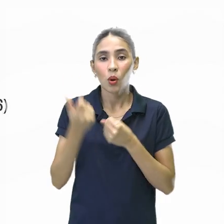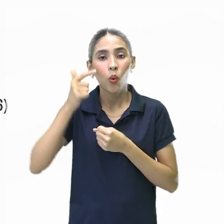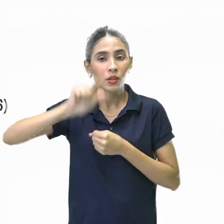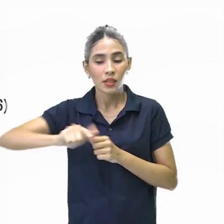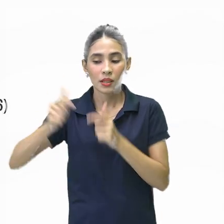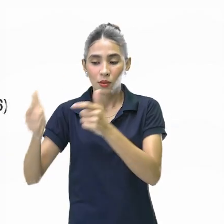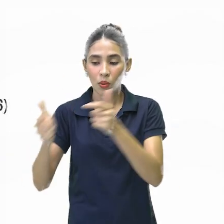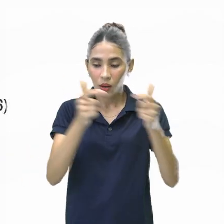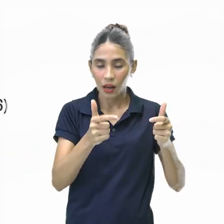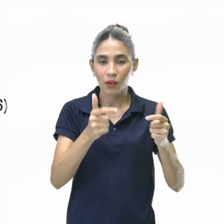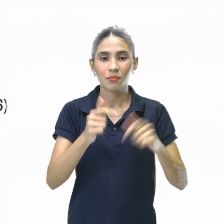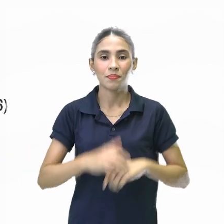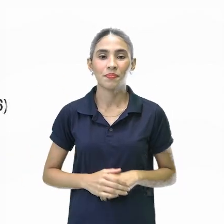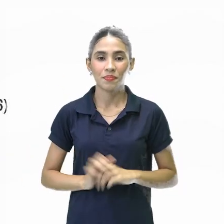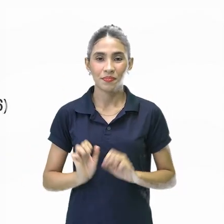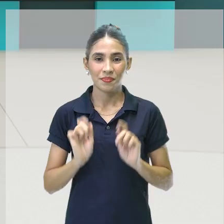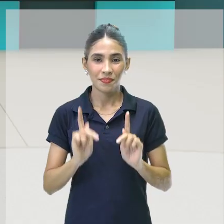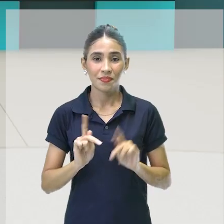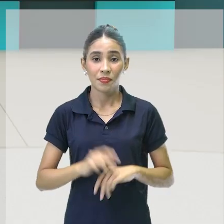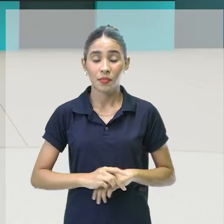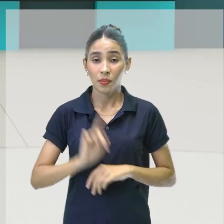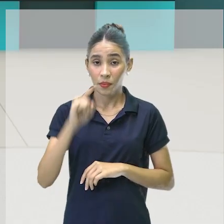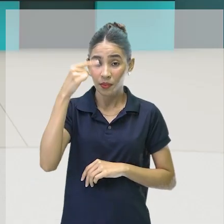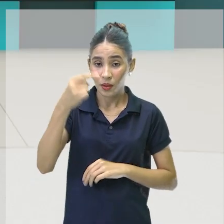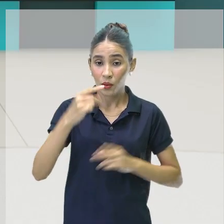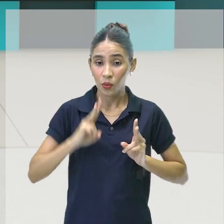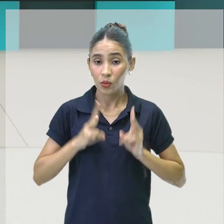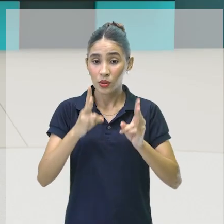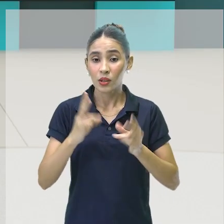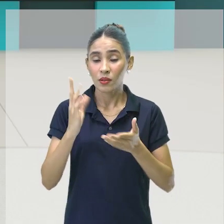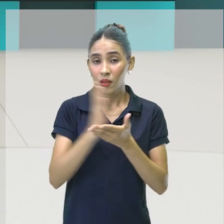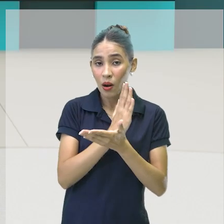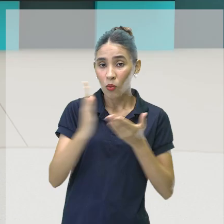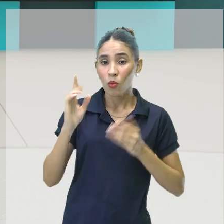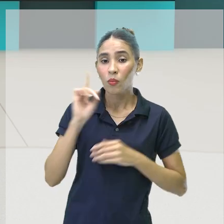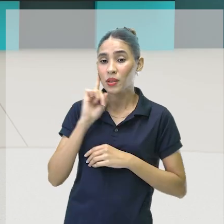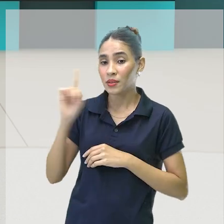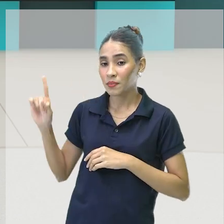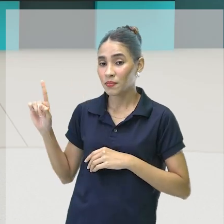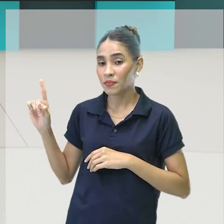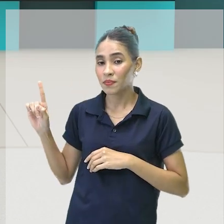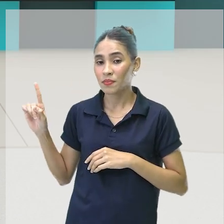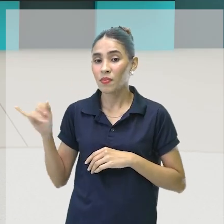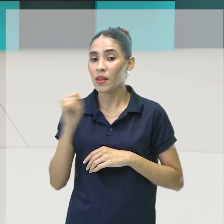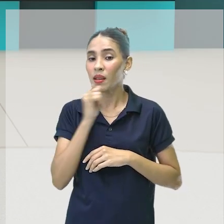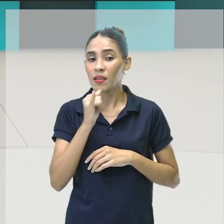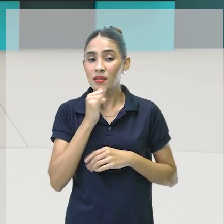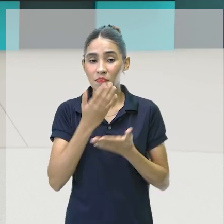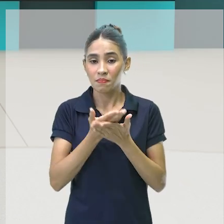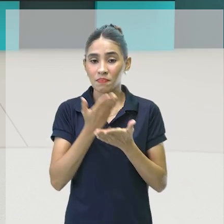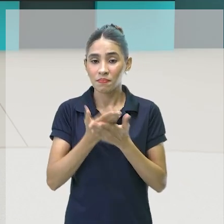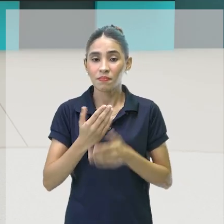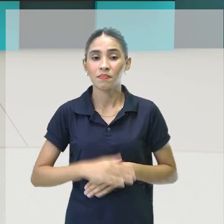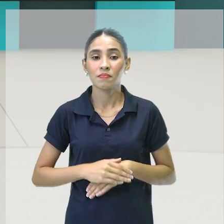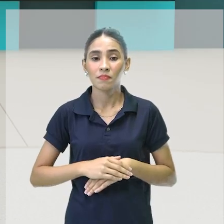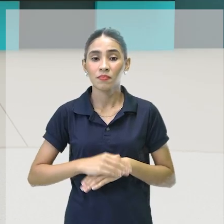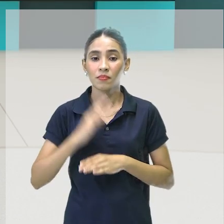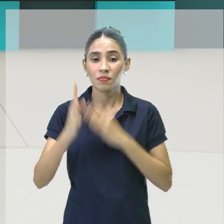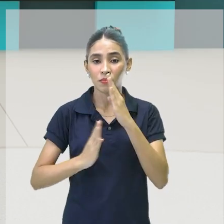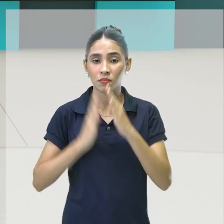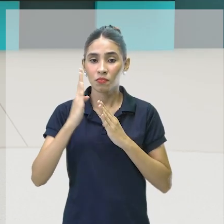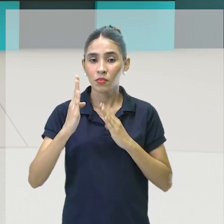por seus territórios. Prosseguindo, vamos ver aí algumas lutas que nós vimos durante a nossa aula. Nós vimos o